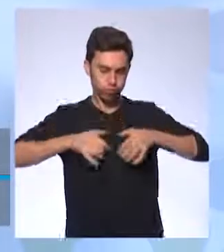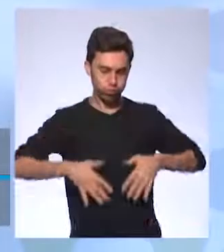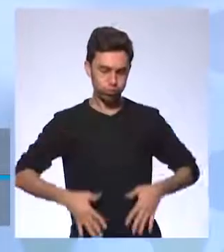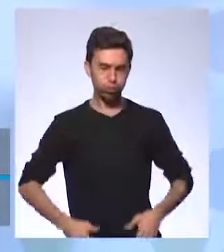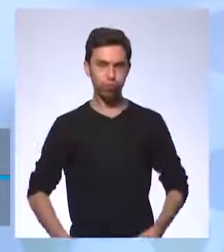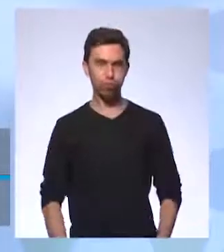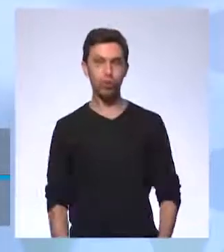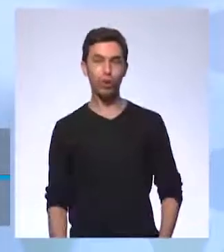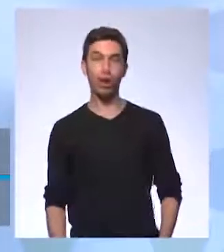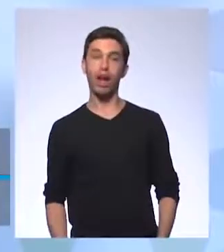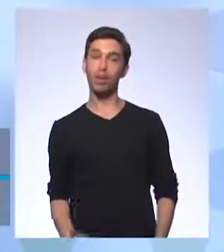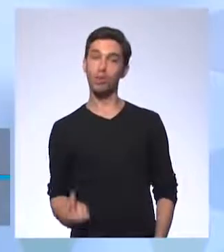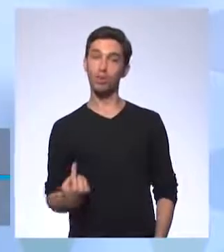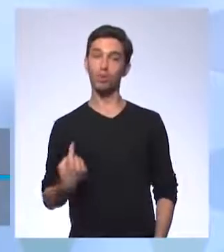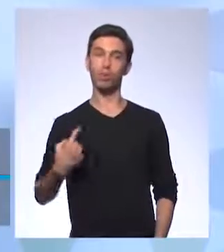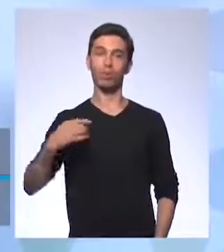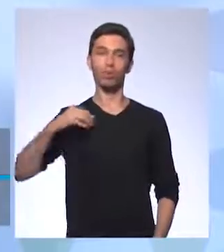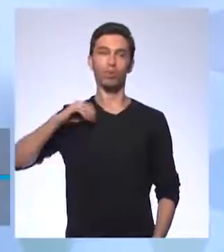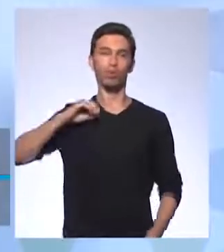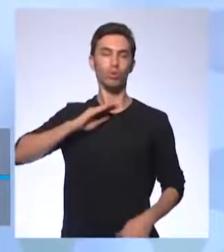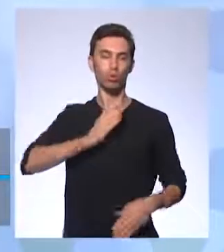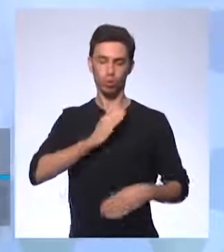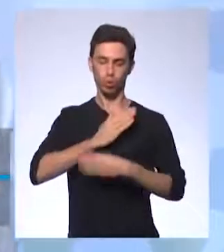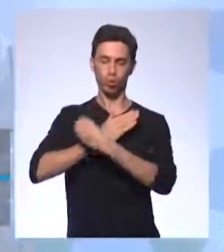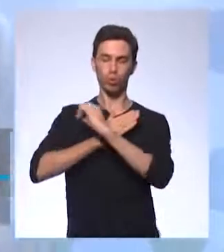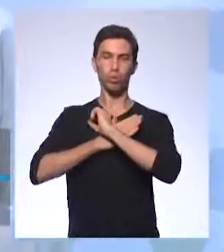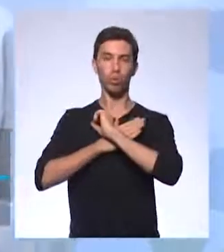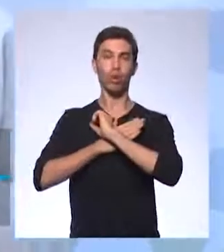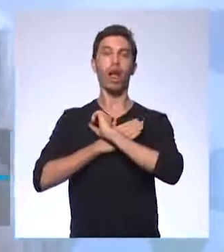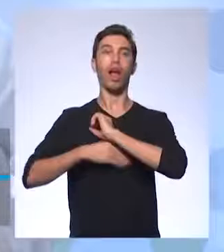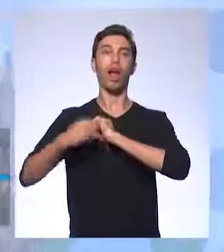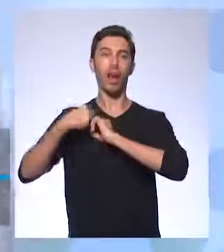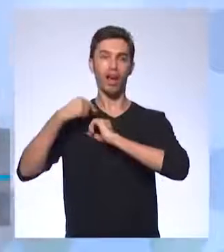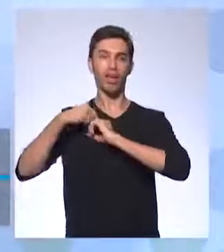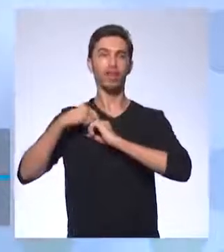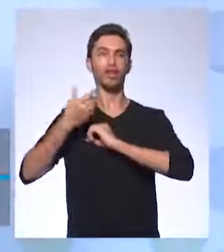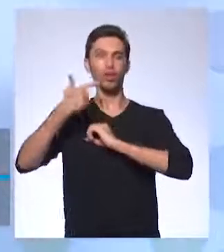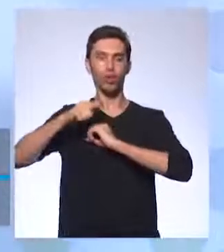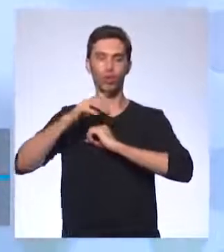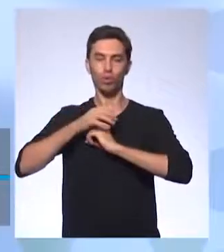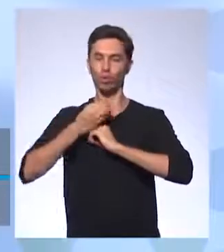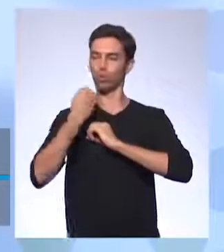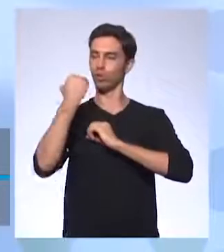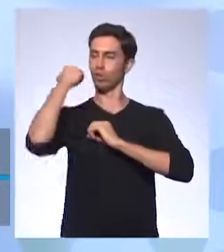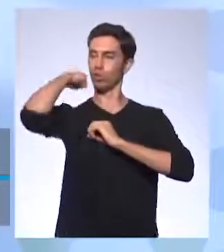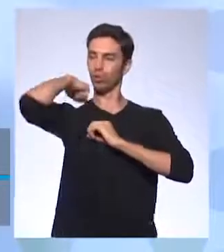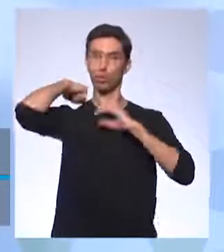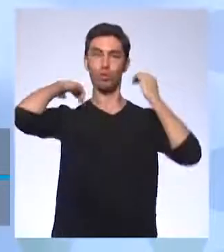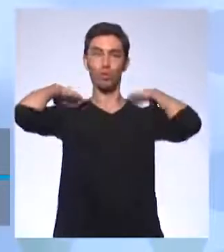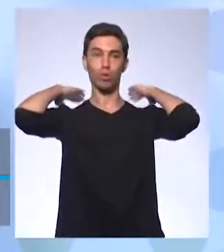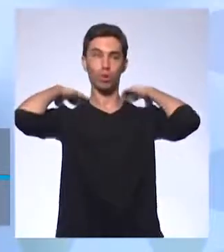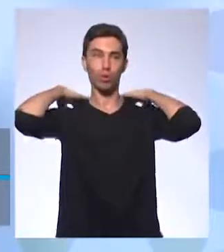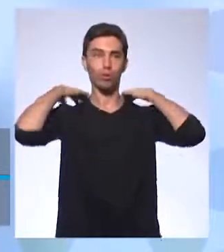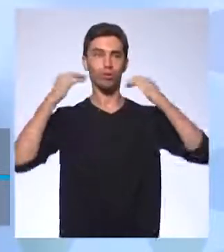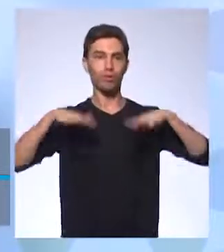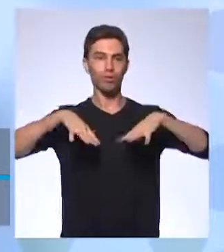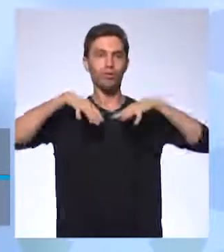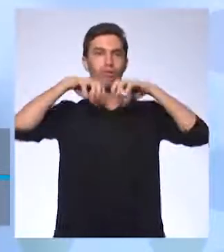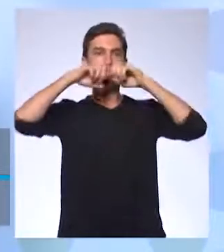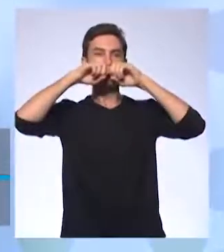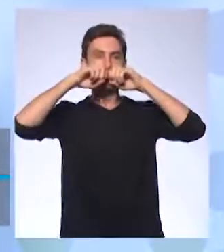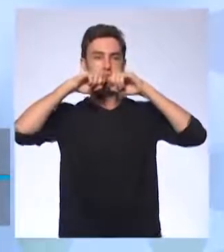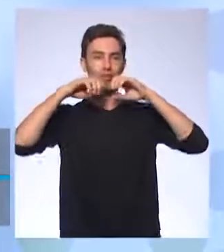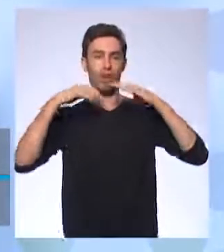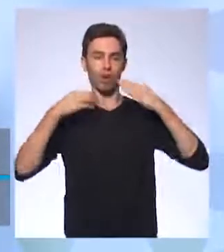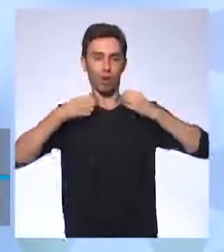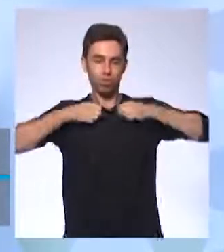ele volta para circular de novo no corpo. E ele faz isso graças à bomba, que é o coração. Tá,